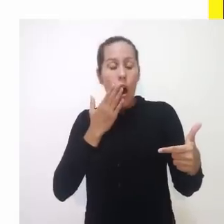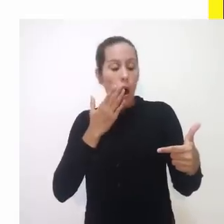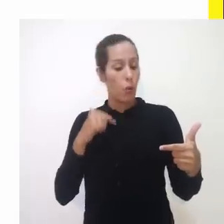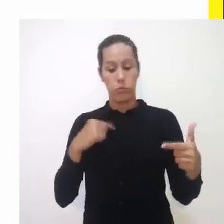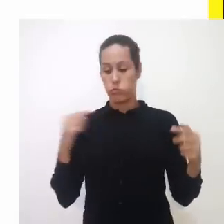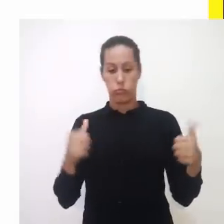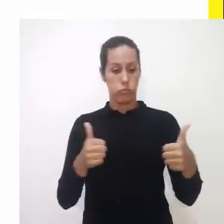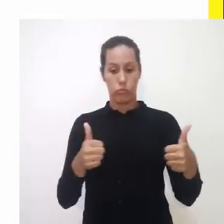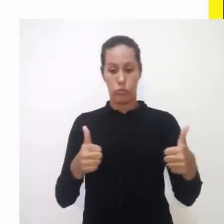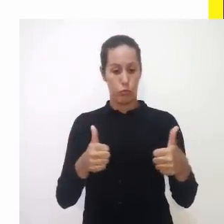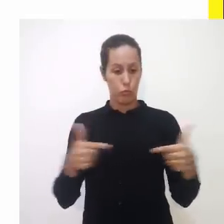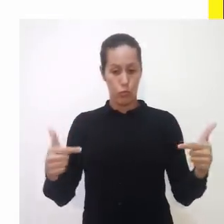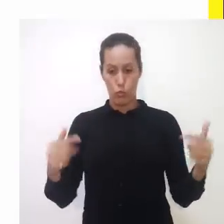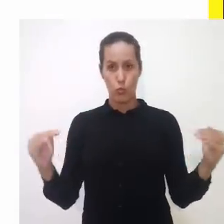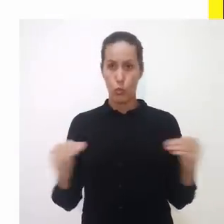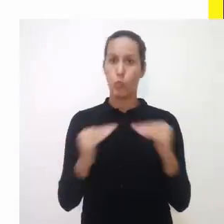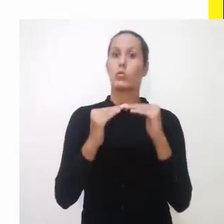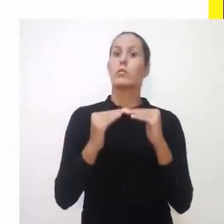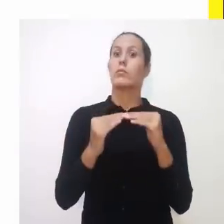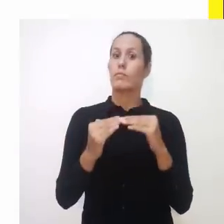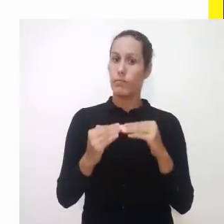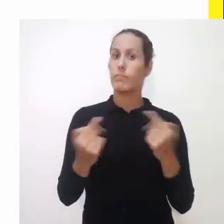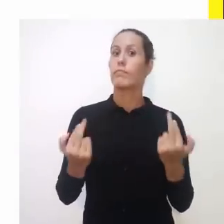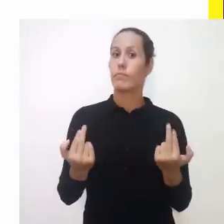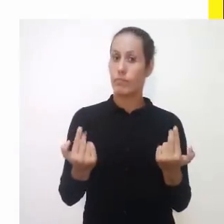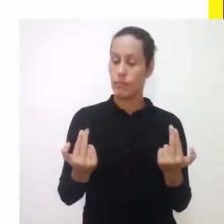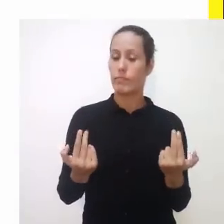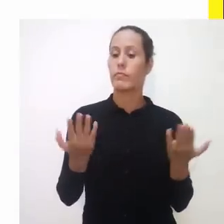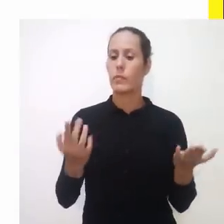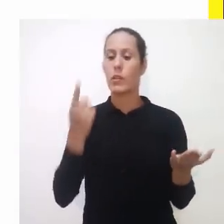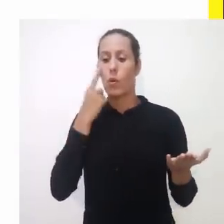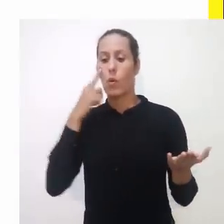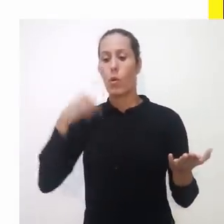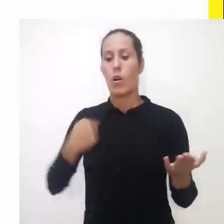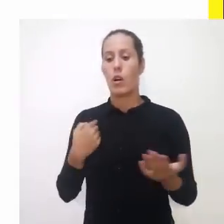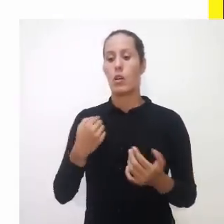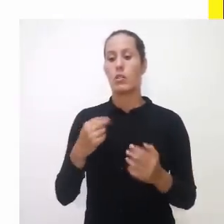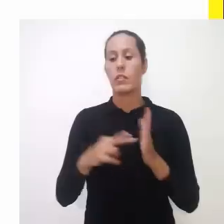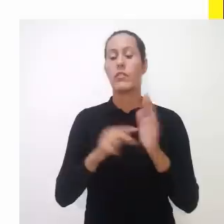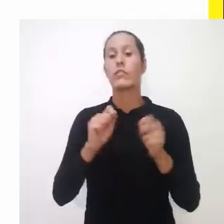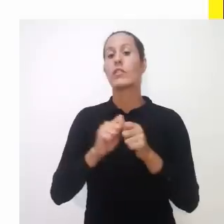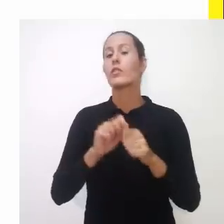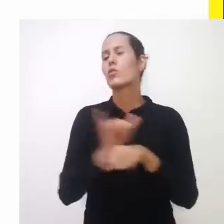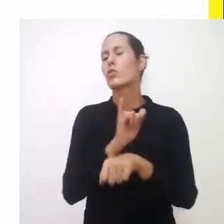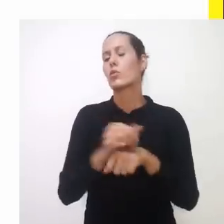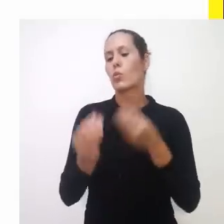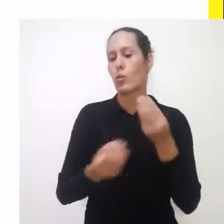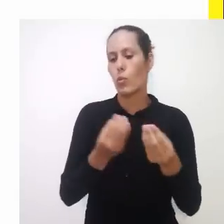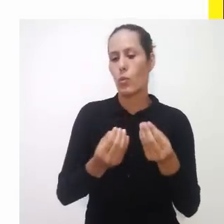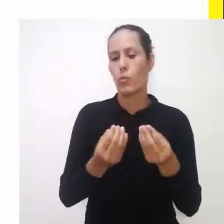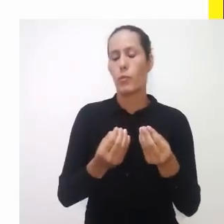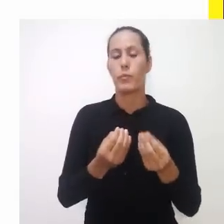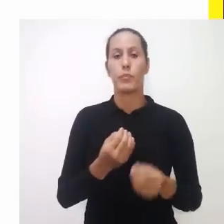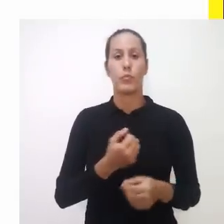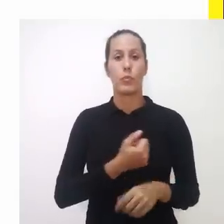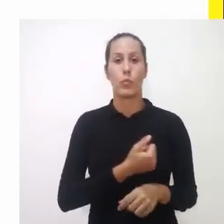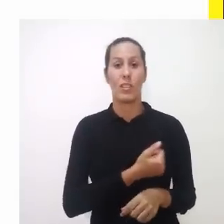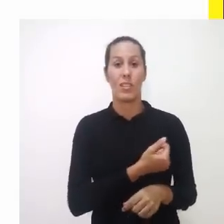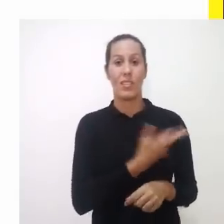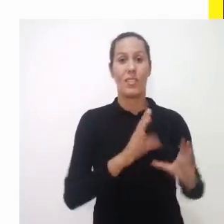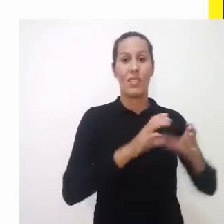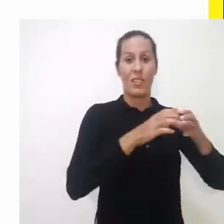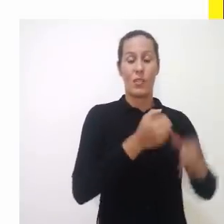também formou 12. Então a gente vai perceber o seguinte. O número de lados menos 3. Então,